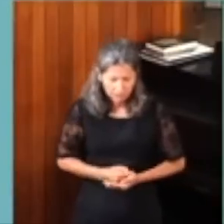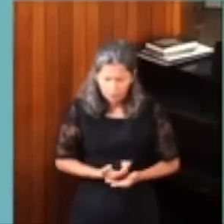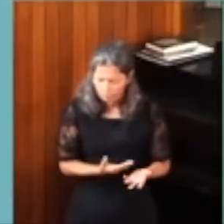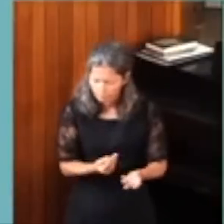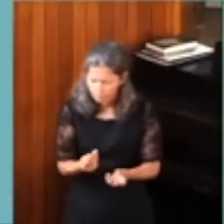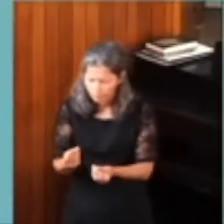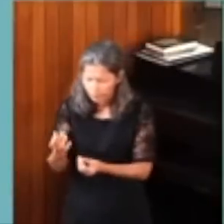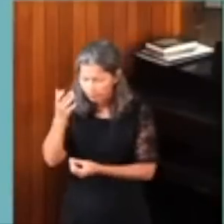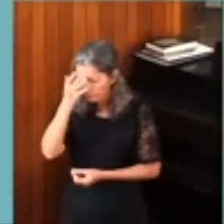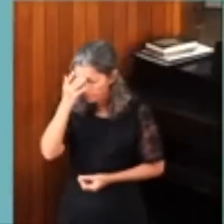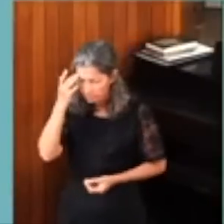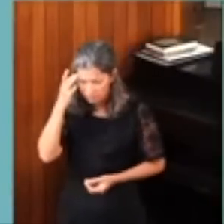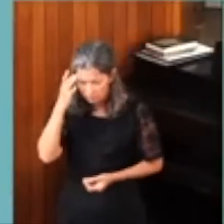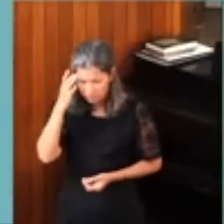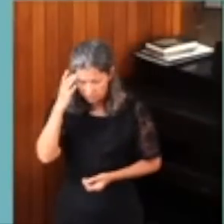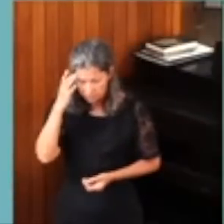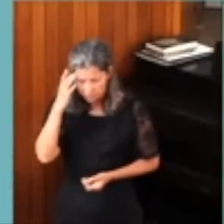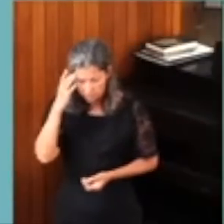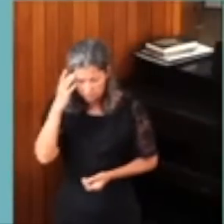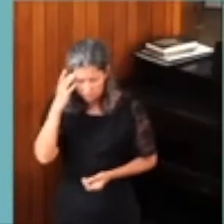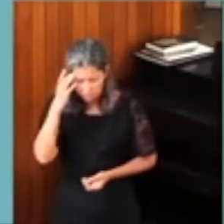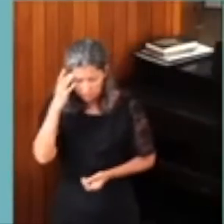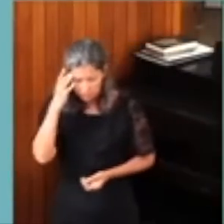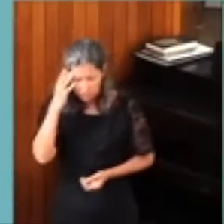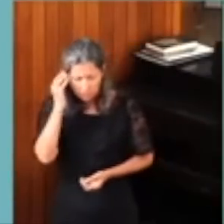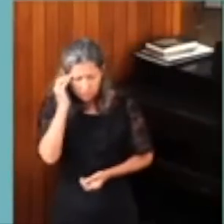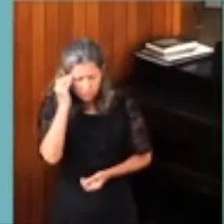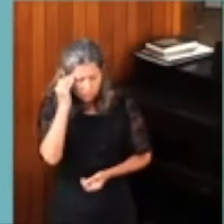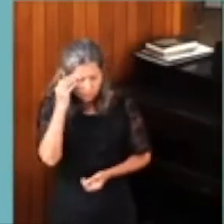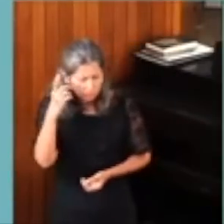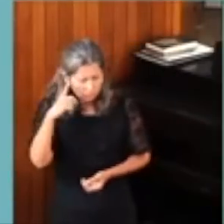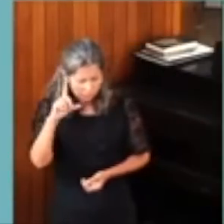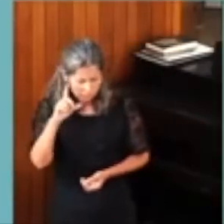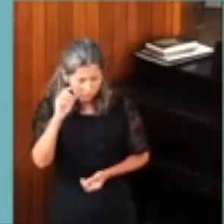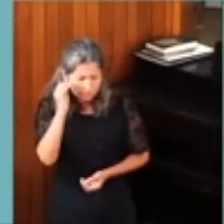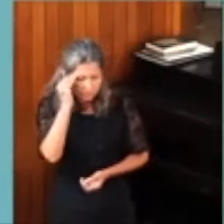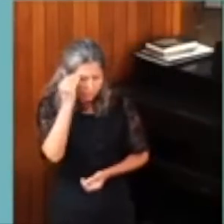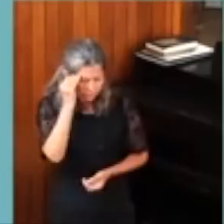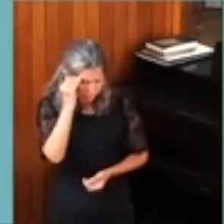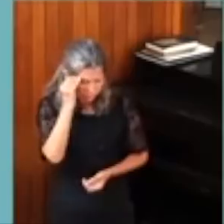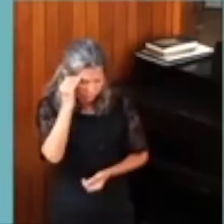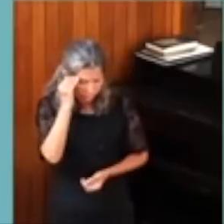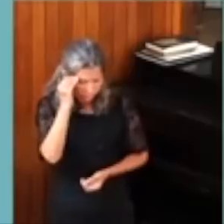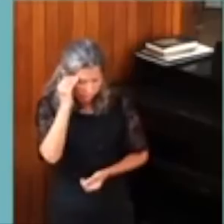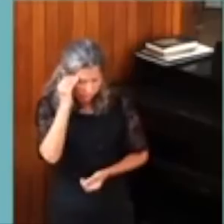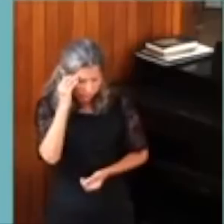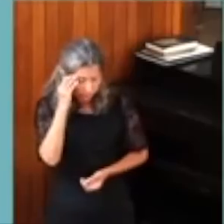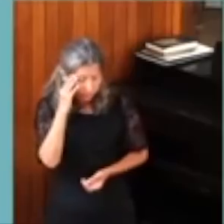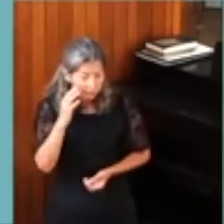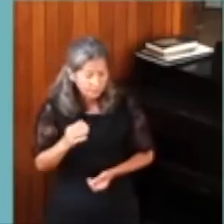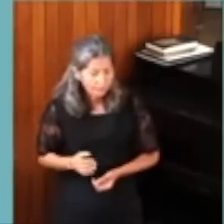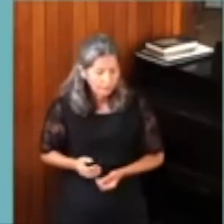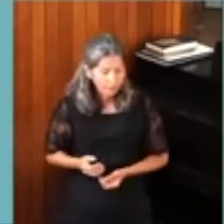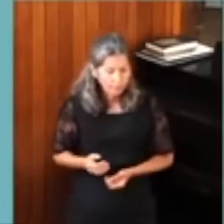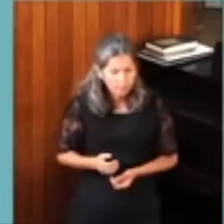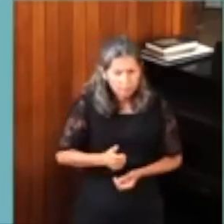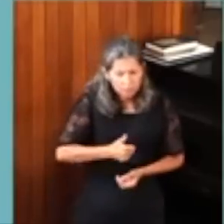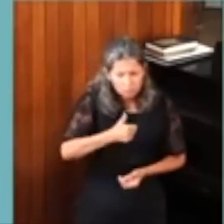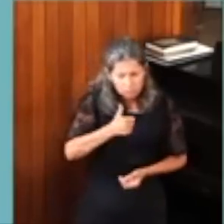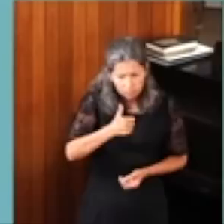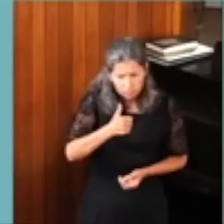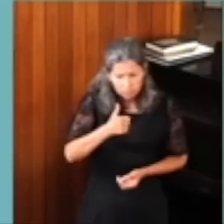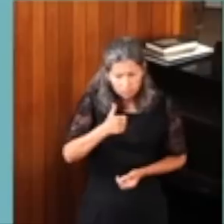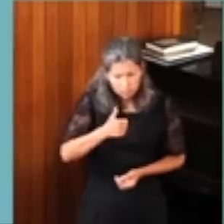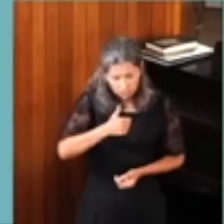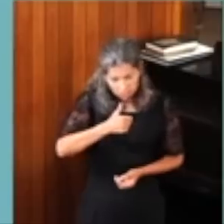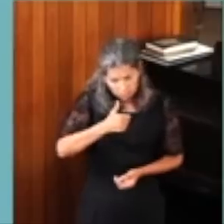milhares de pessoas foram alcançadas, milhões até. Alguns estimam que até 1 milhão de pessoas foram alcançadas com a mensagem do